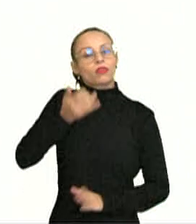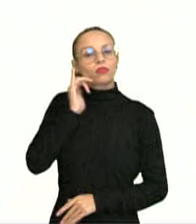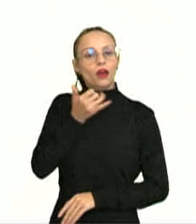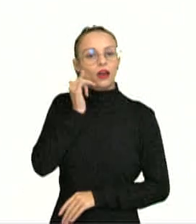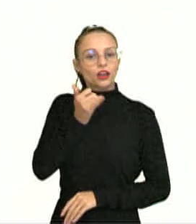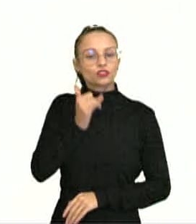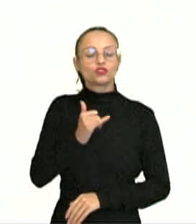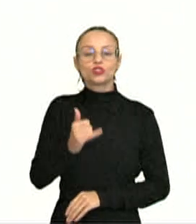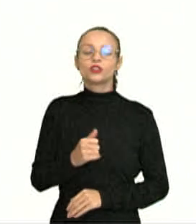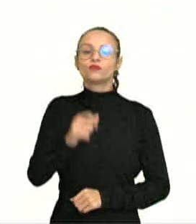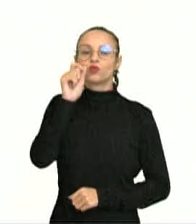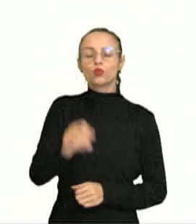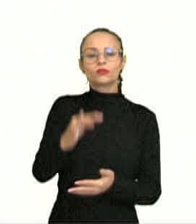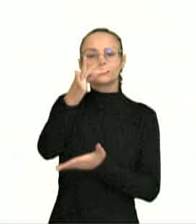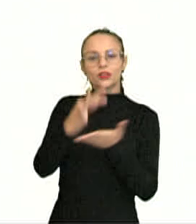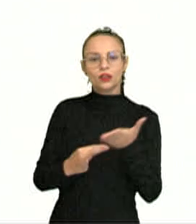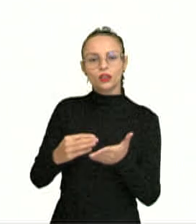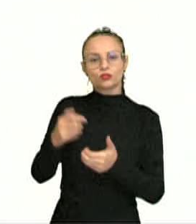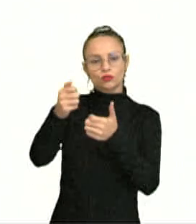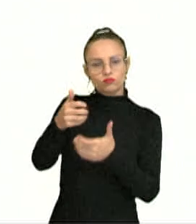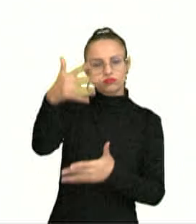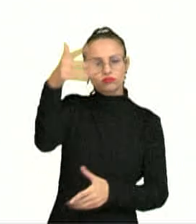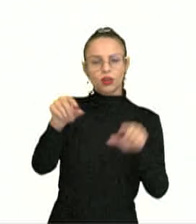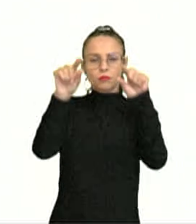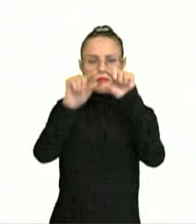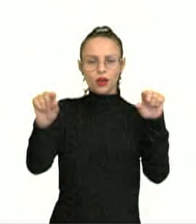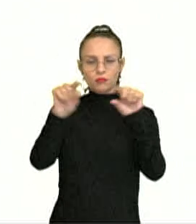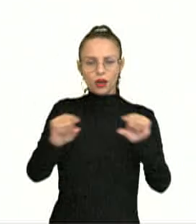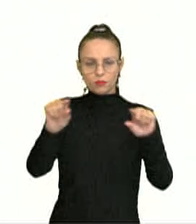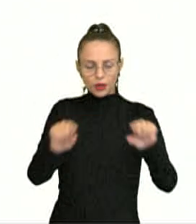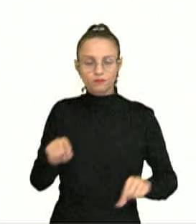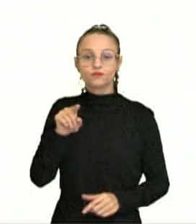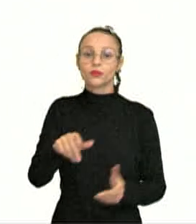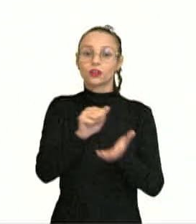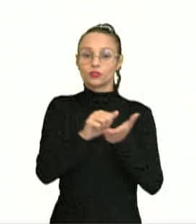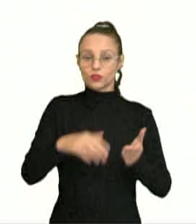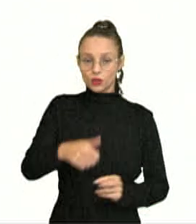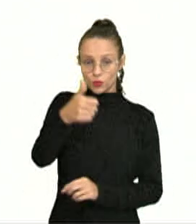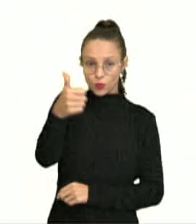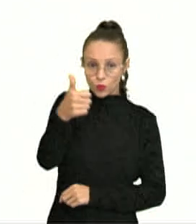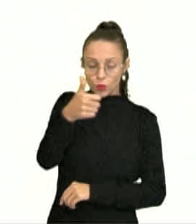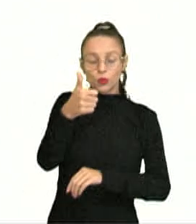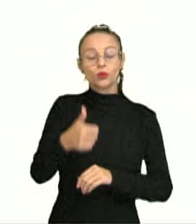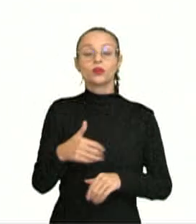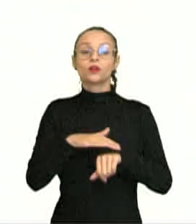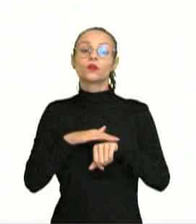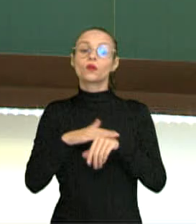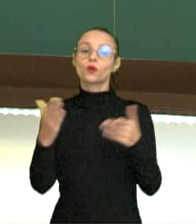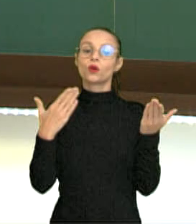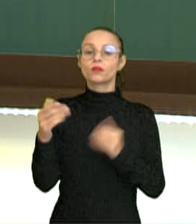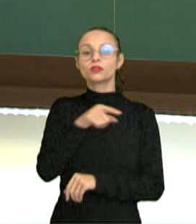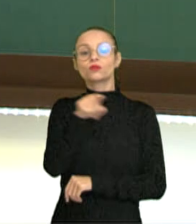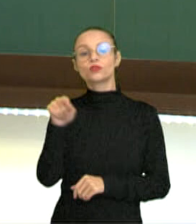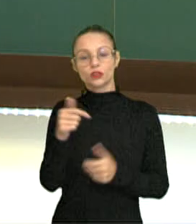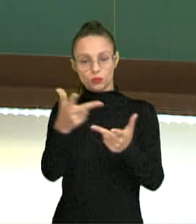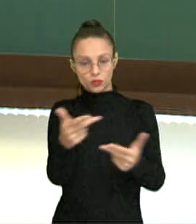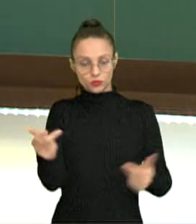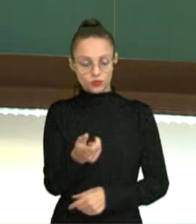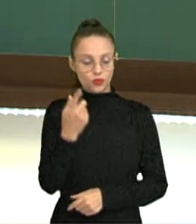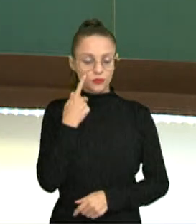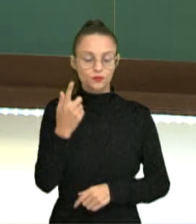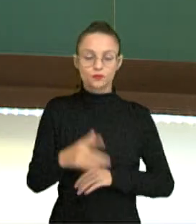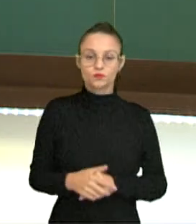narrativa em prosa ou verso. Nessa atividade 1, eu quero conversar com você algumas coisas.